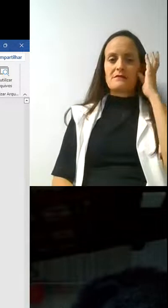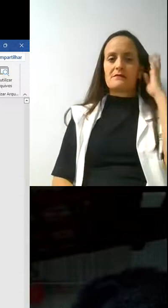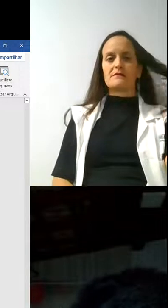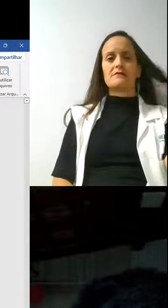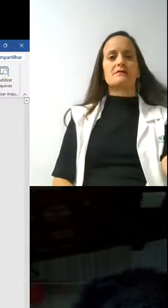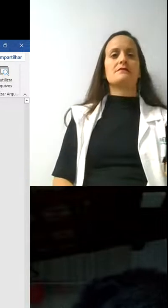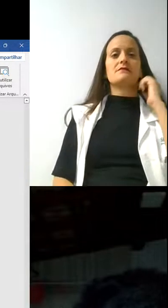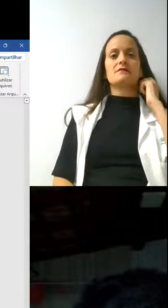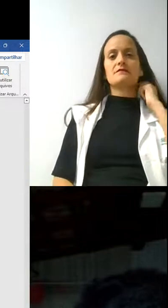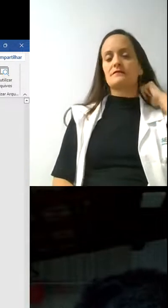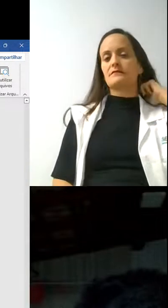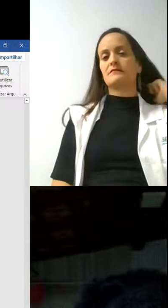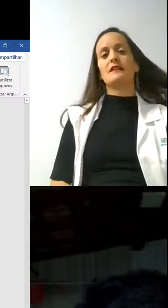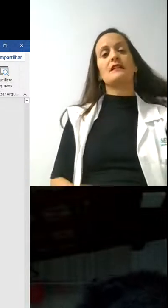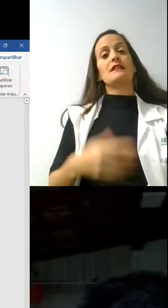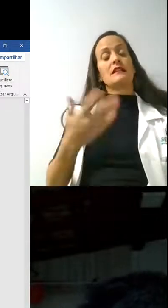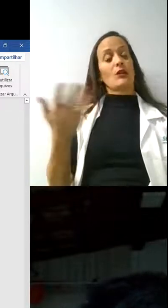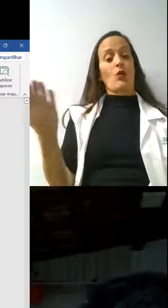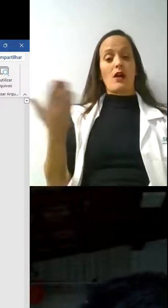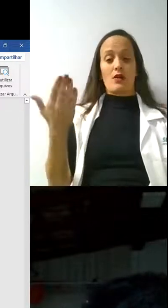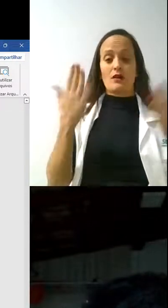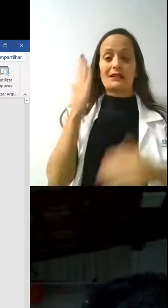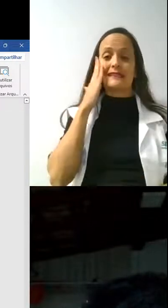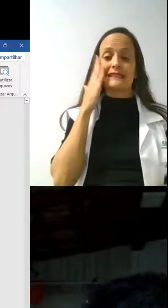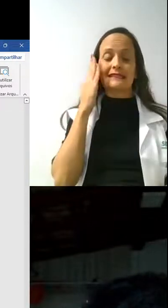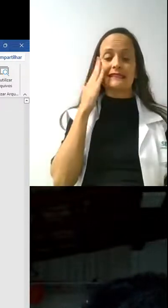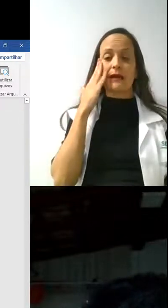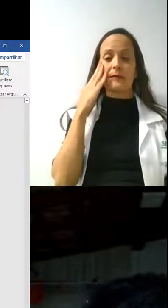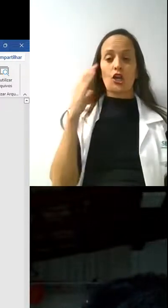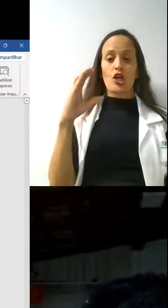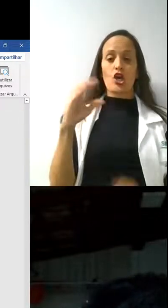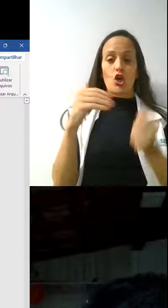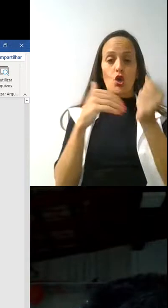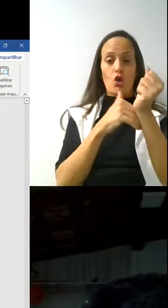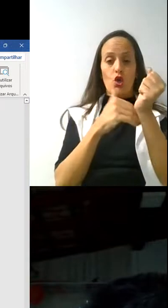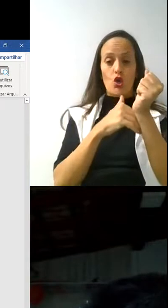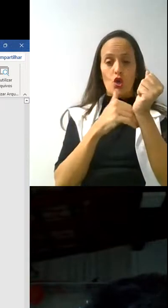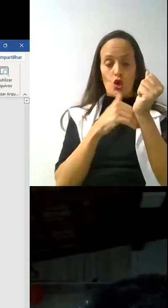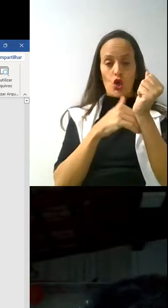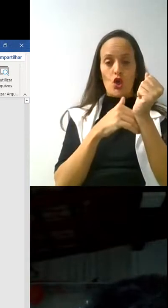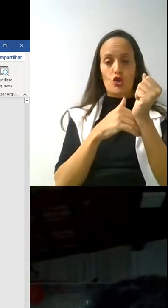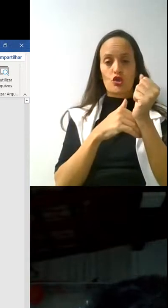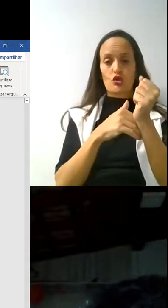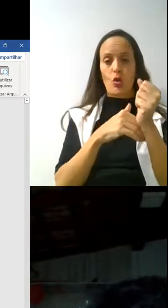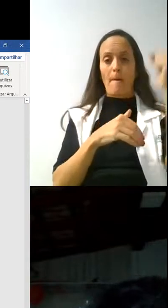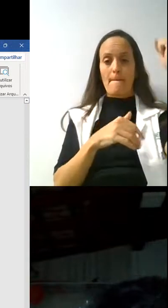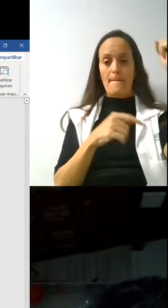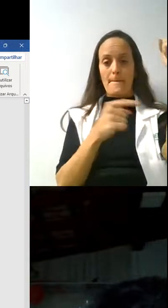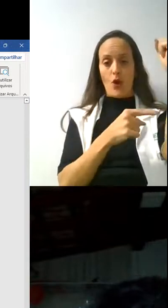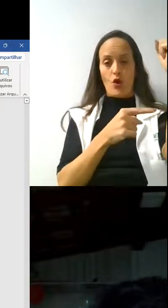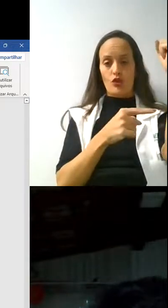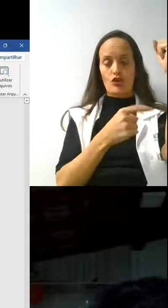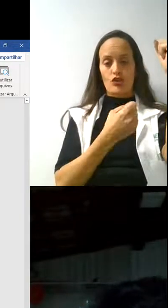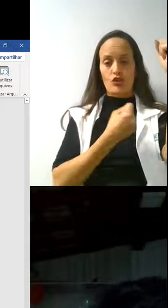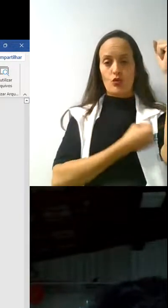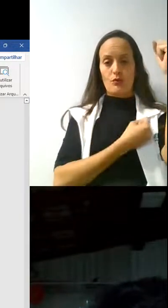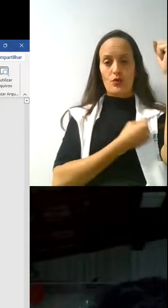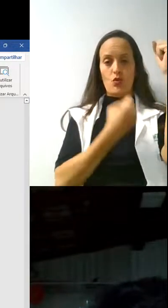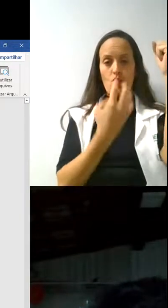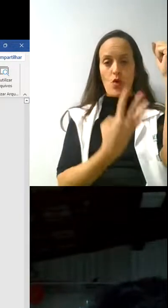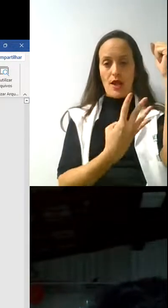O código do poste ele não falou, né? Então, vou deixar o código, o número, esse número 4, né? Porque aqui no texto não está